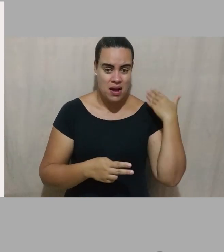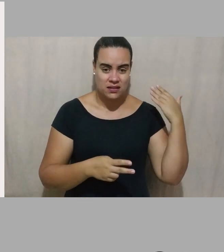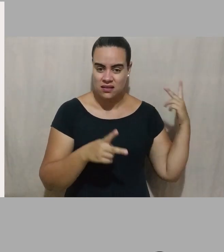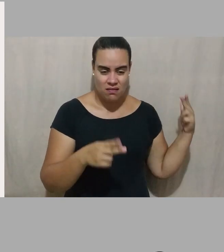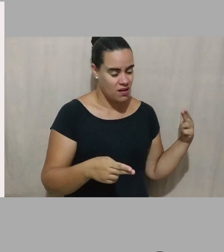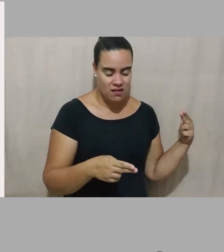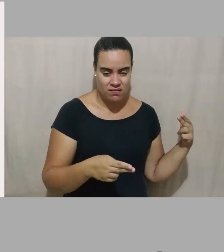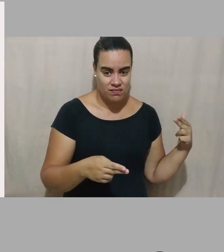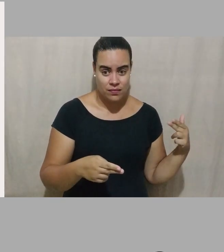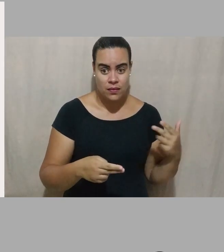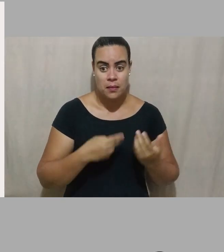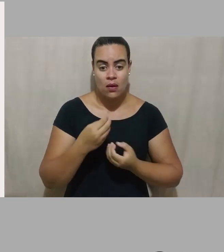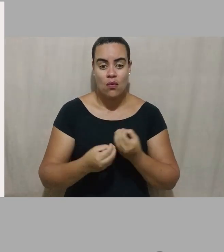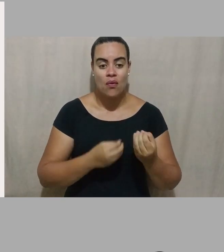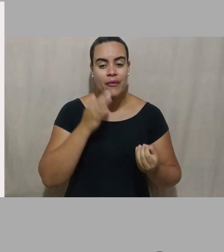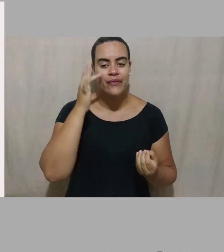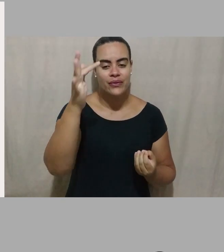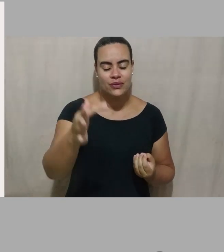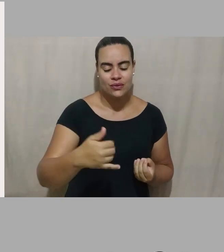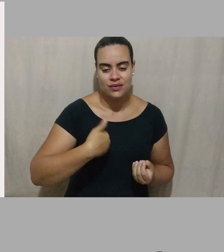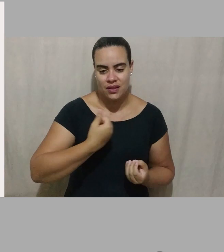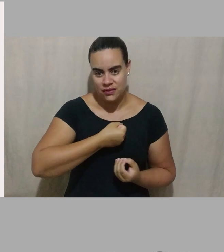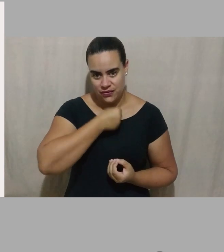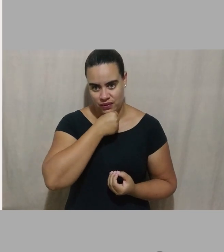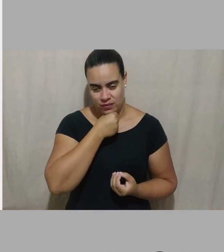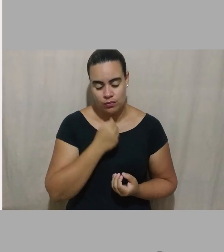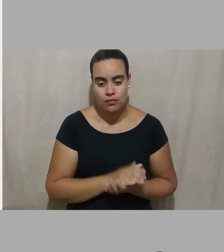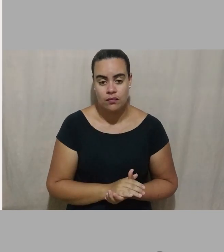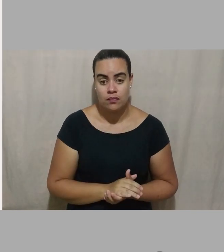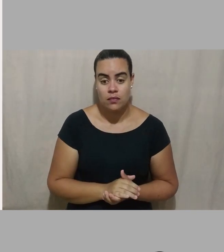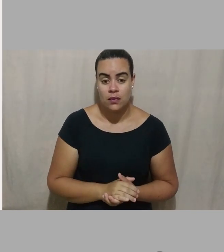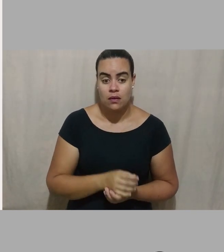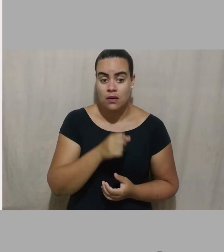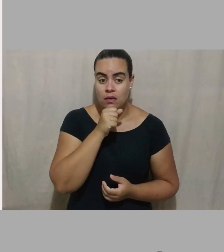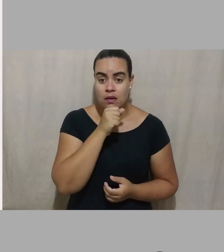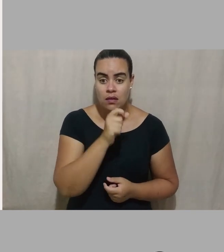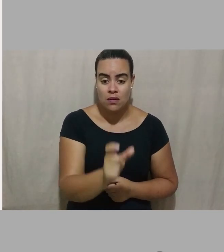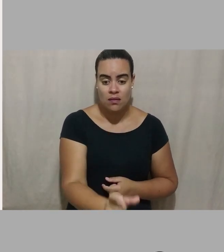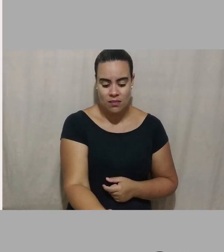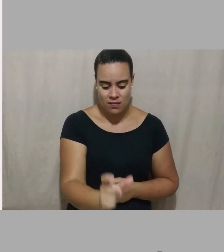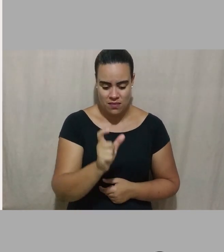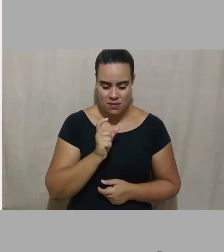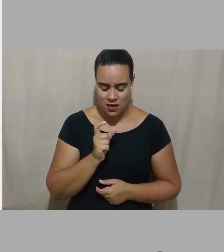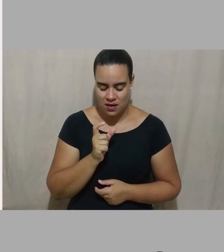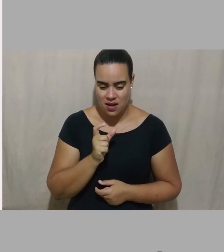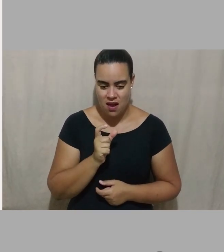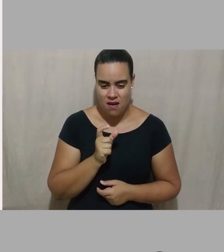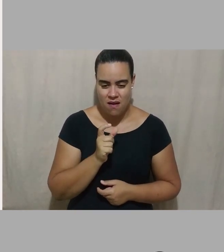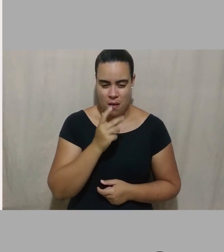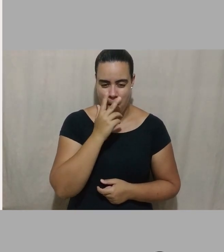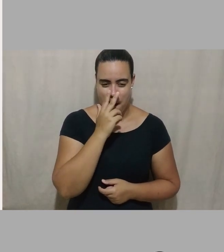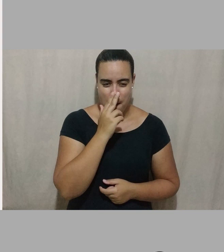pensa, já vinha me familiarizando com a ideia de que não chegaria a ficar velho. Suas últimas palavras enterraram de vez o nosso passado em